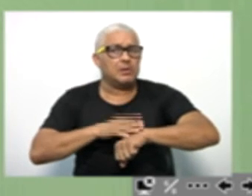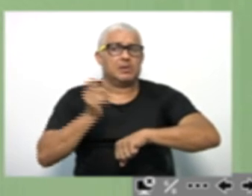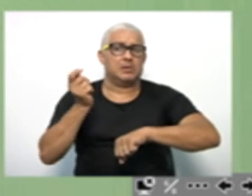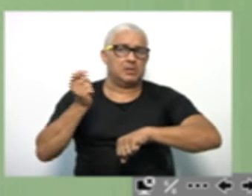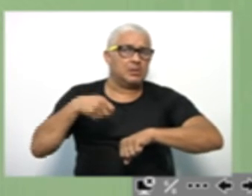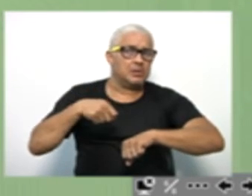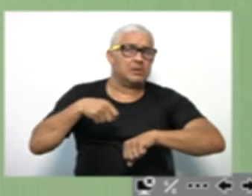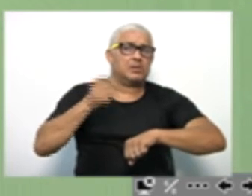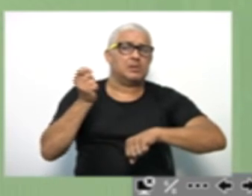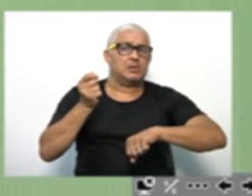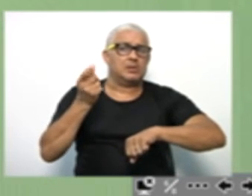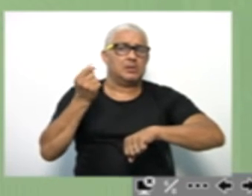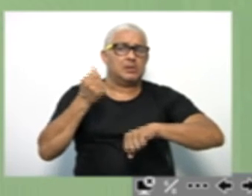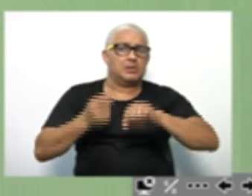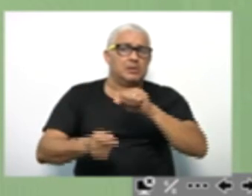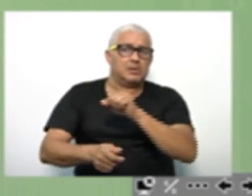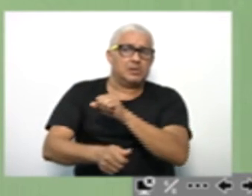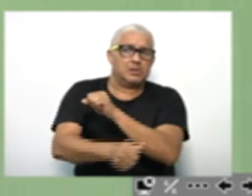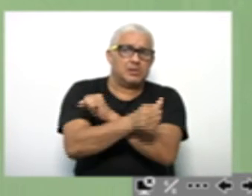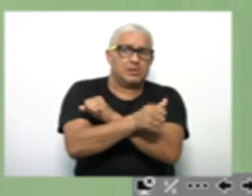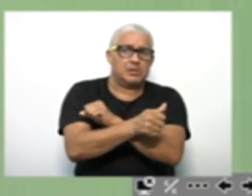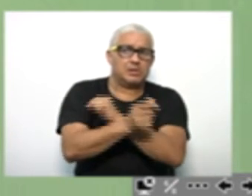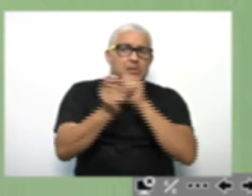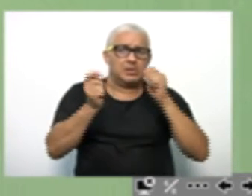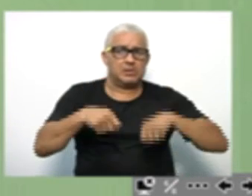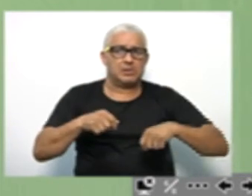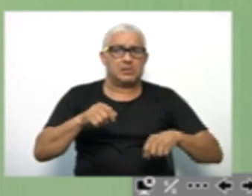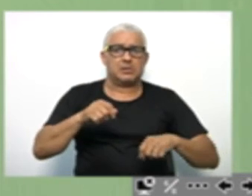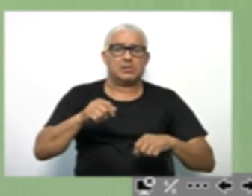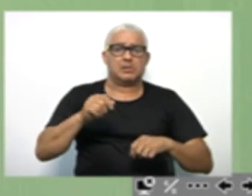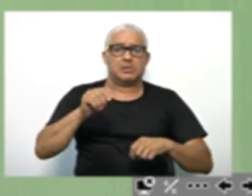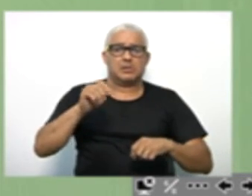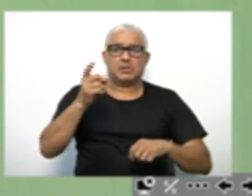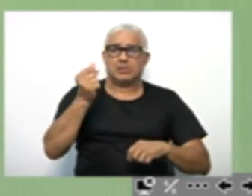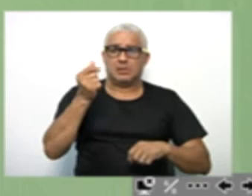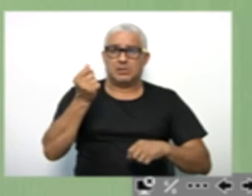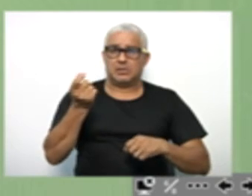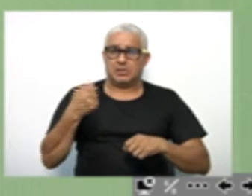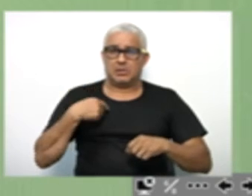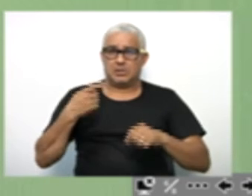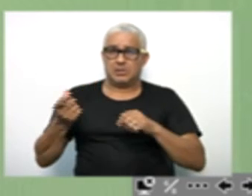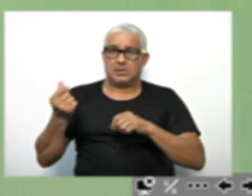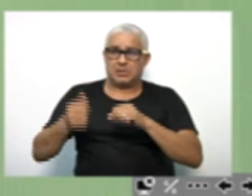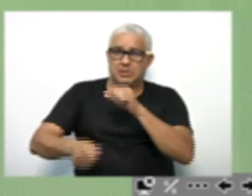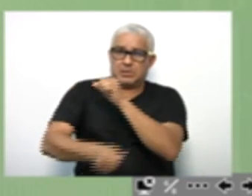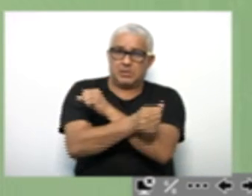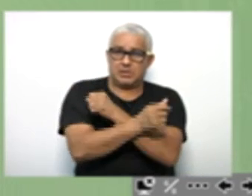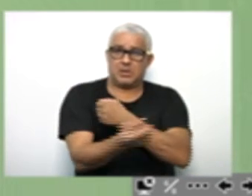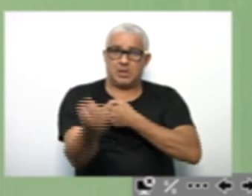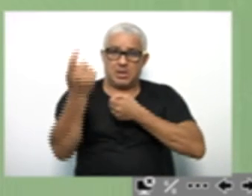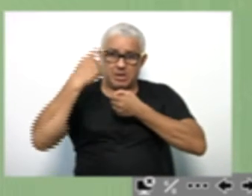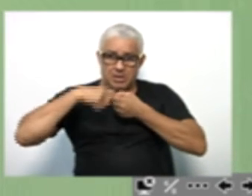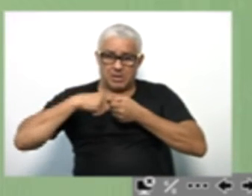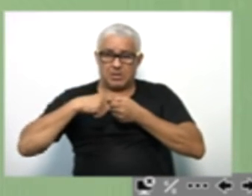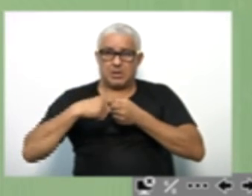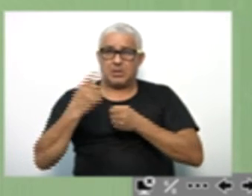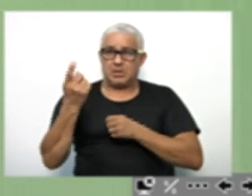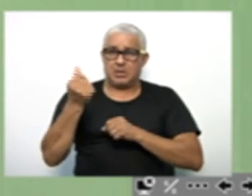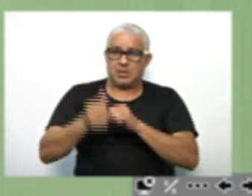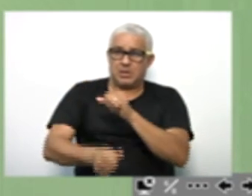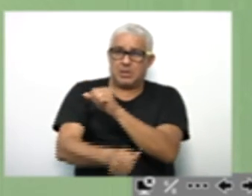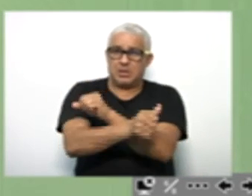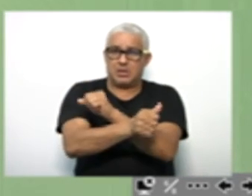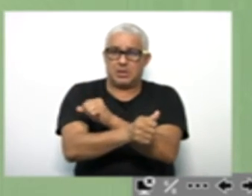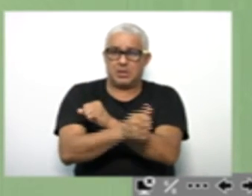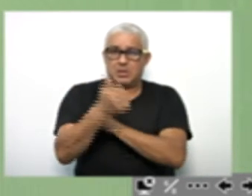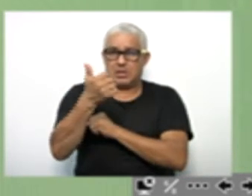temporal que esse investimento leva para que o capital que você investiu, ele volte. Então você faz um investimento